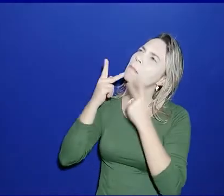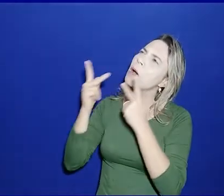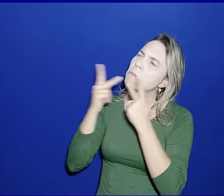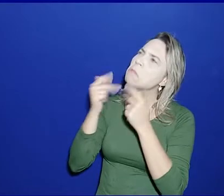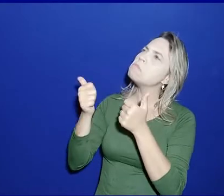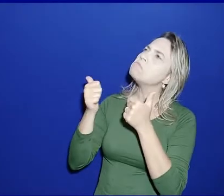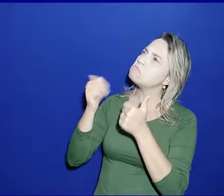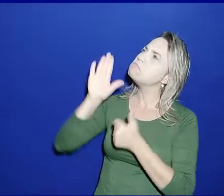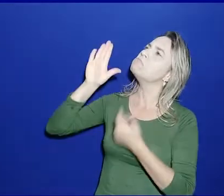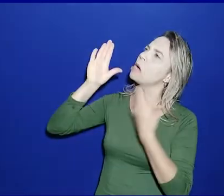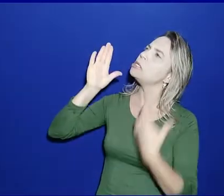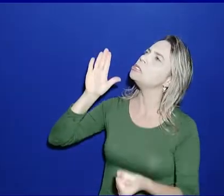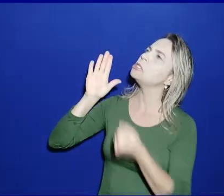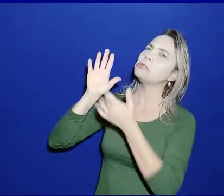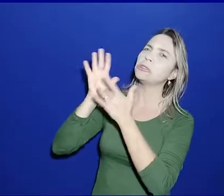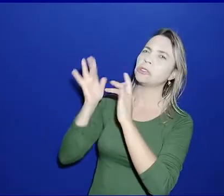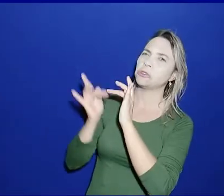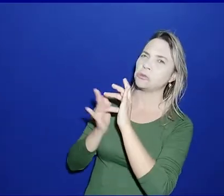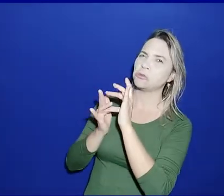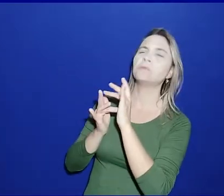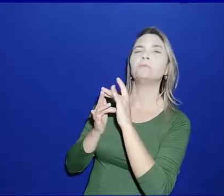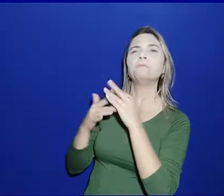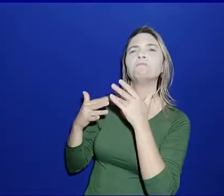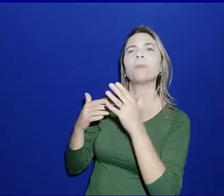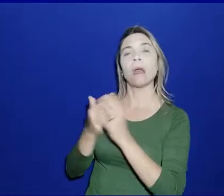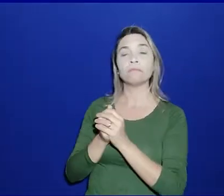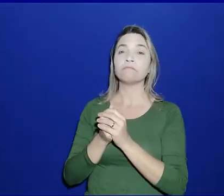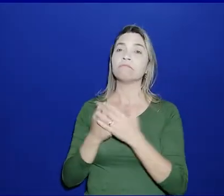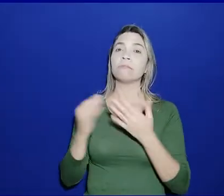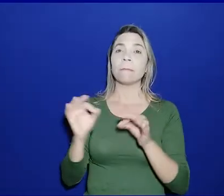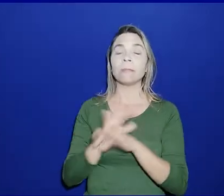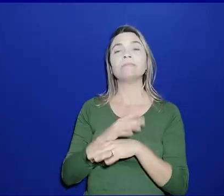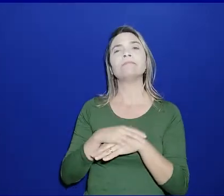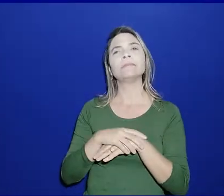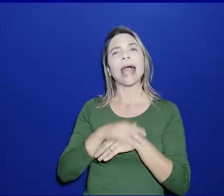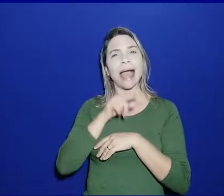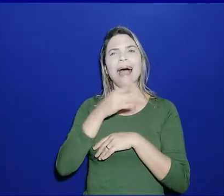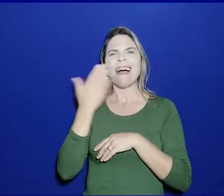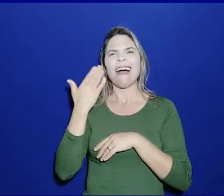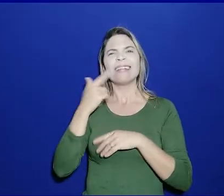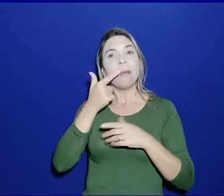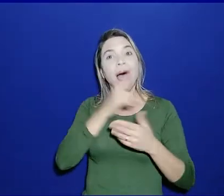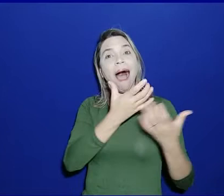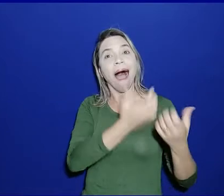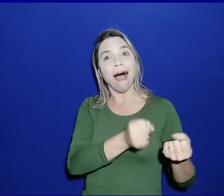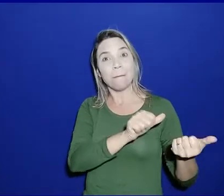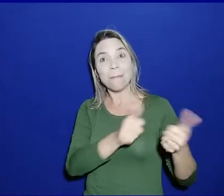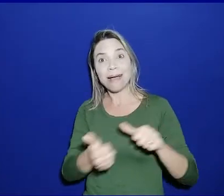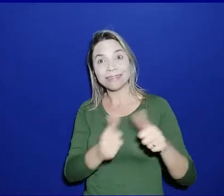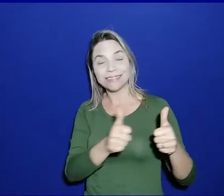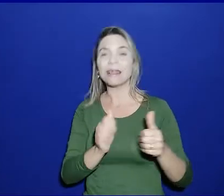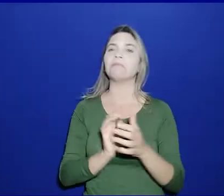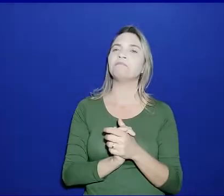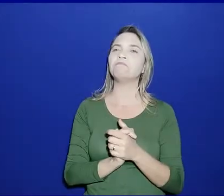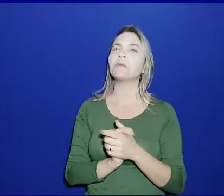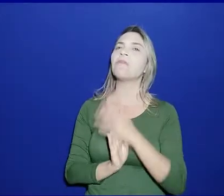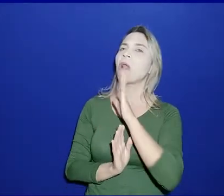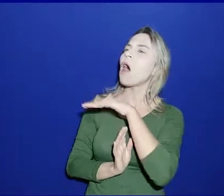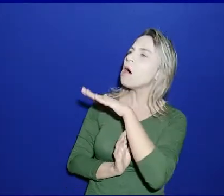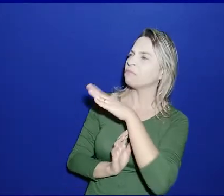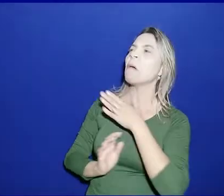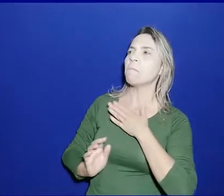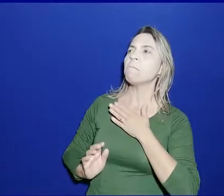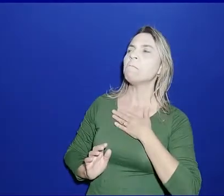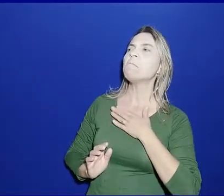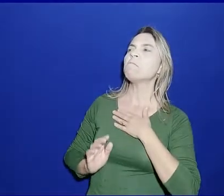palavra, creu em Cristo. E quando eu estava preparando-o para o batismo, ele me disse: foi por causa do meu